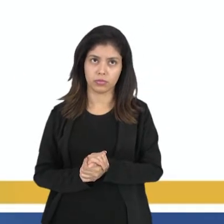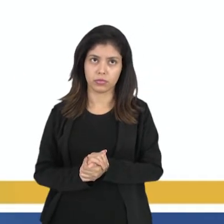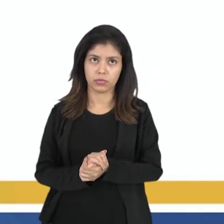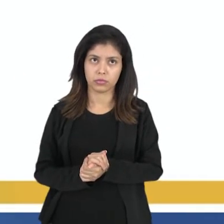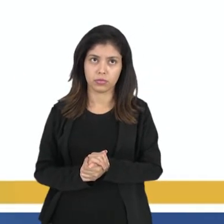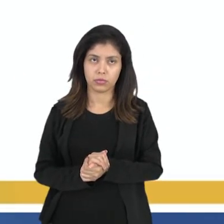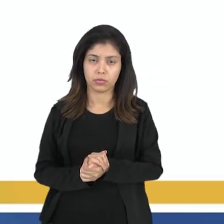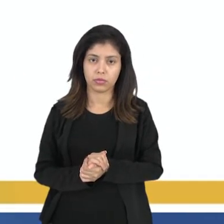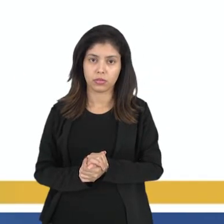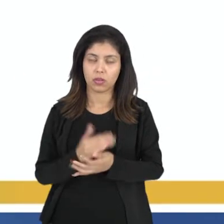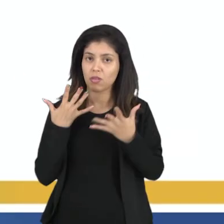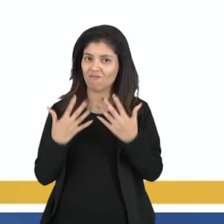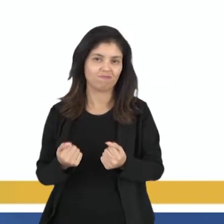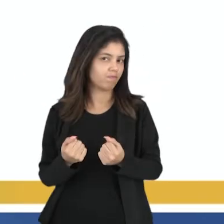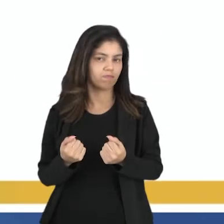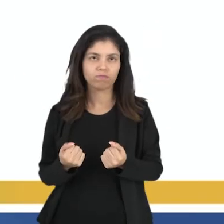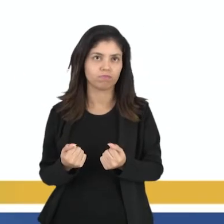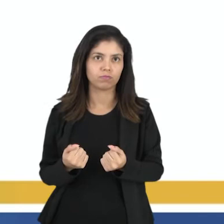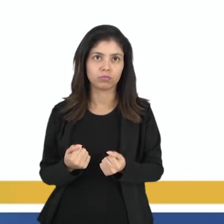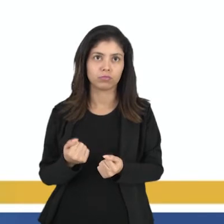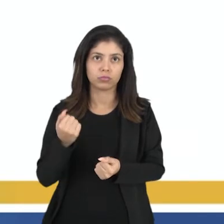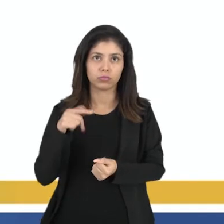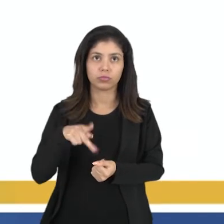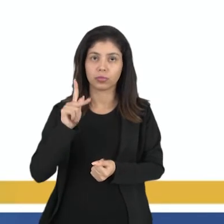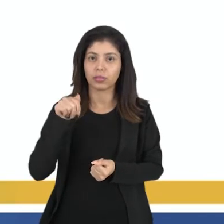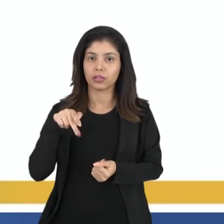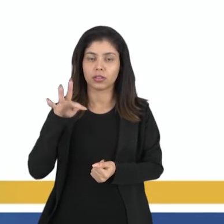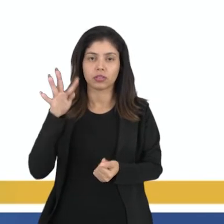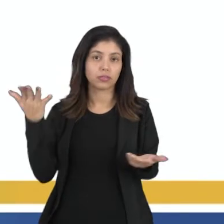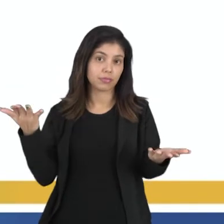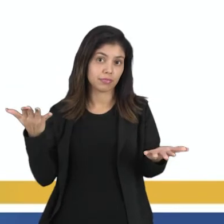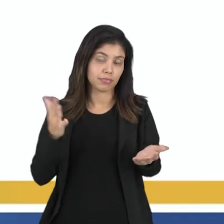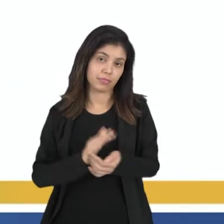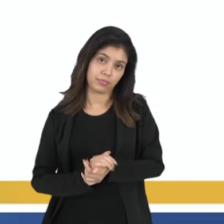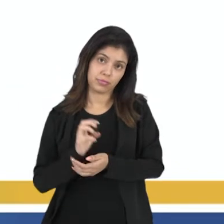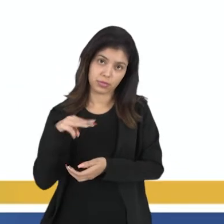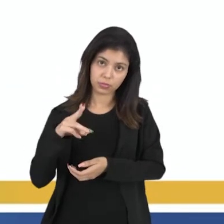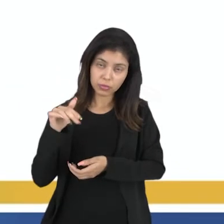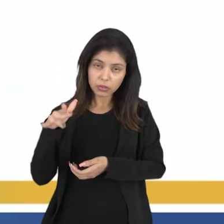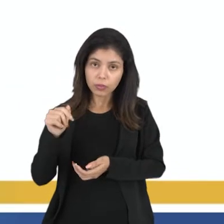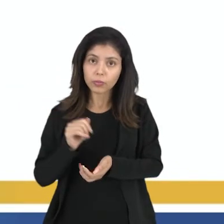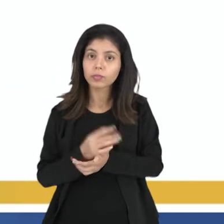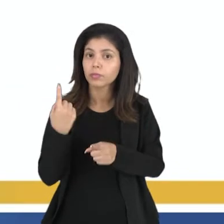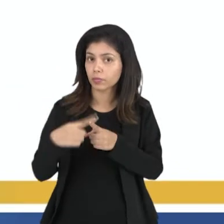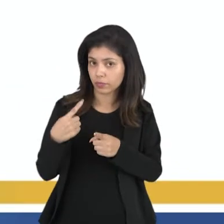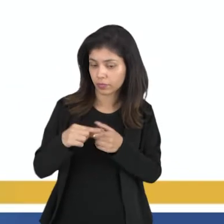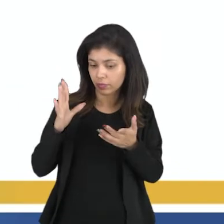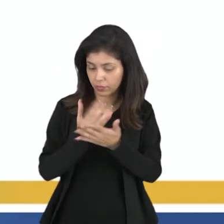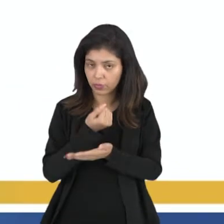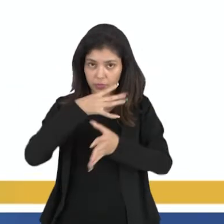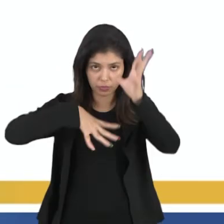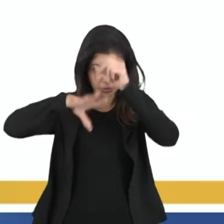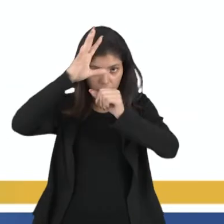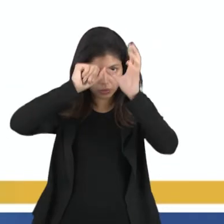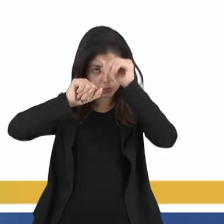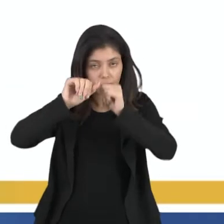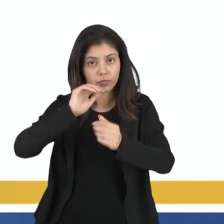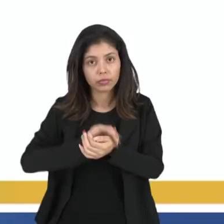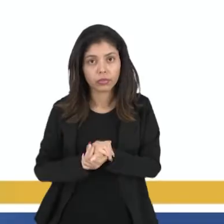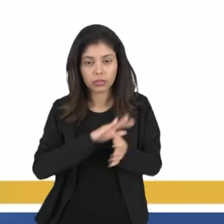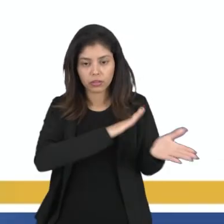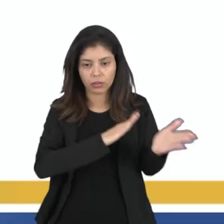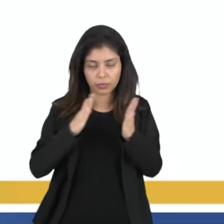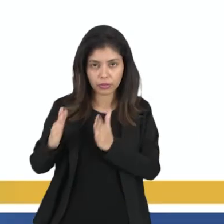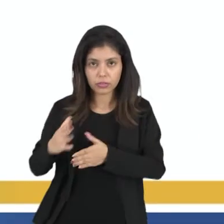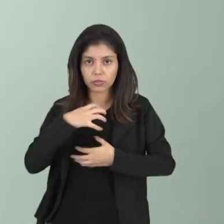ambas recusadas por Immanuel Kant. Então, Immanuel Kant é famoso por pegar o conhecimento a